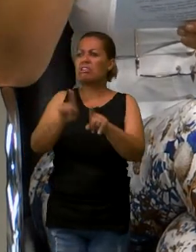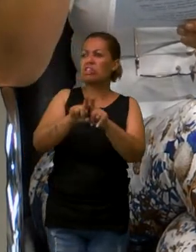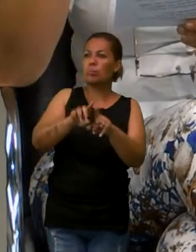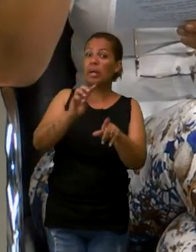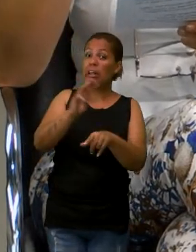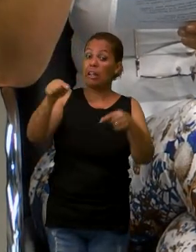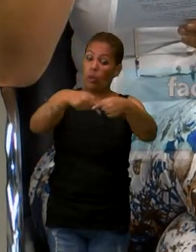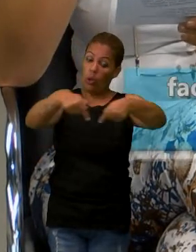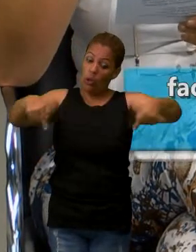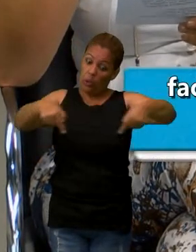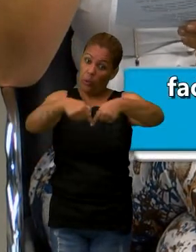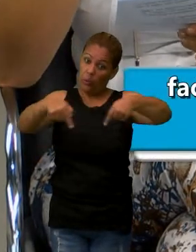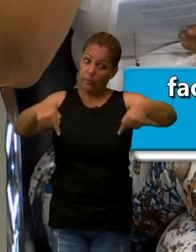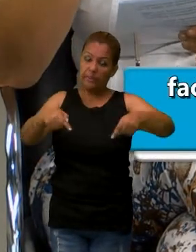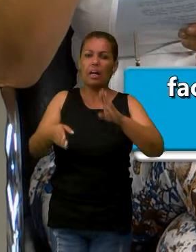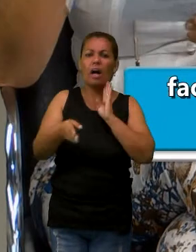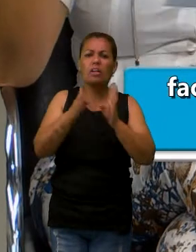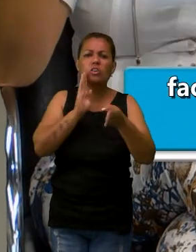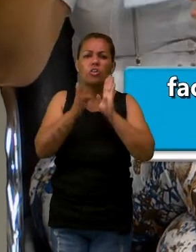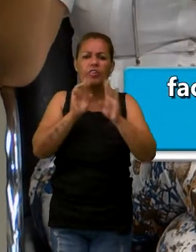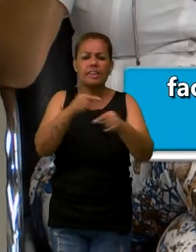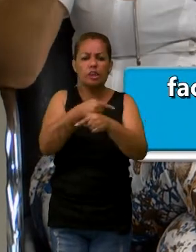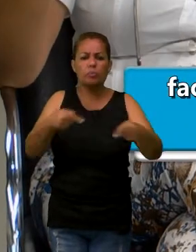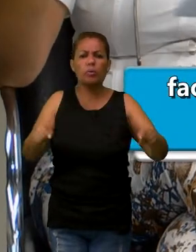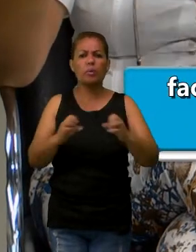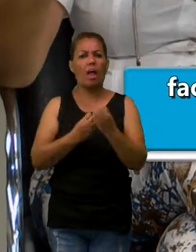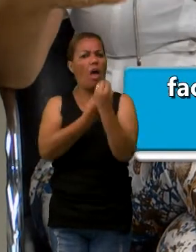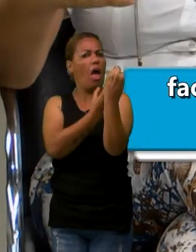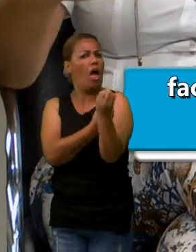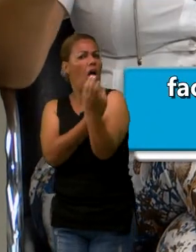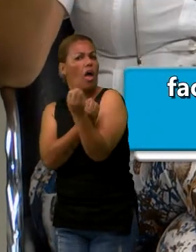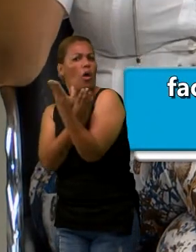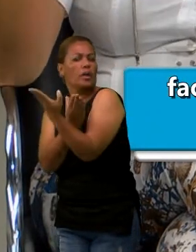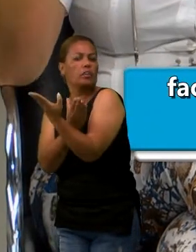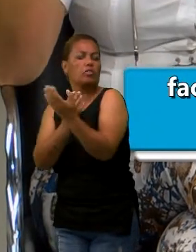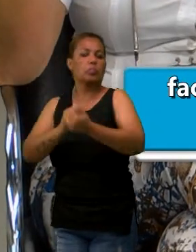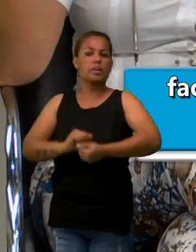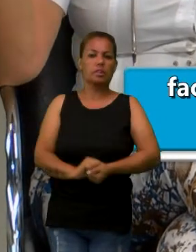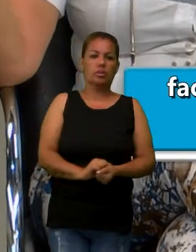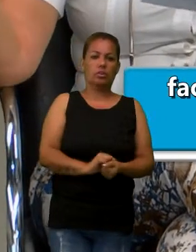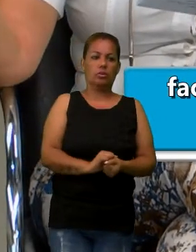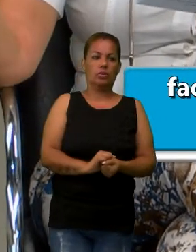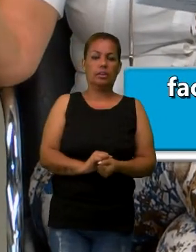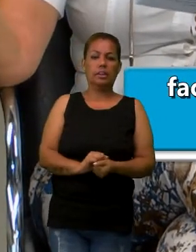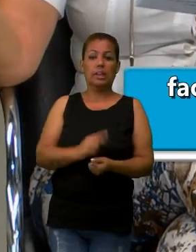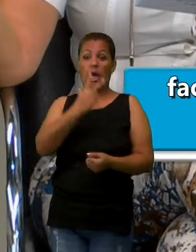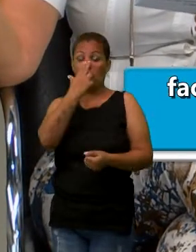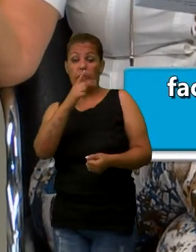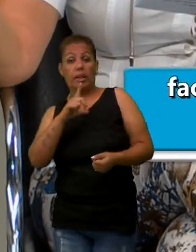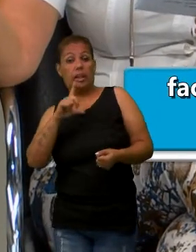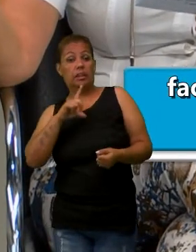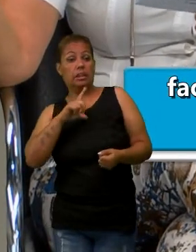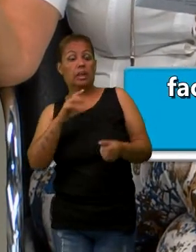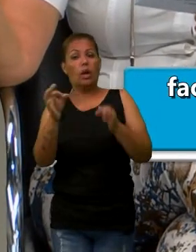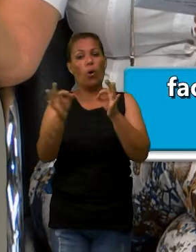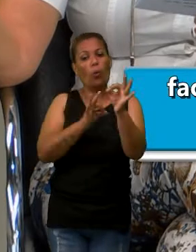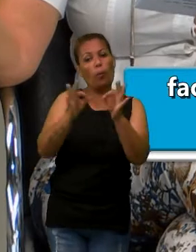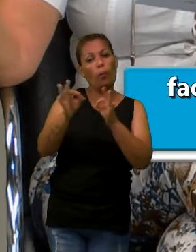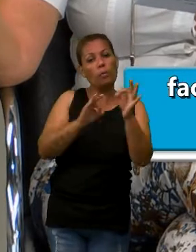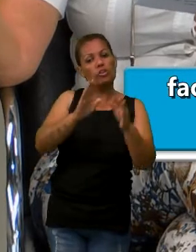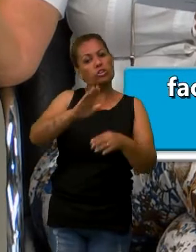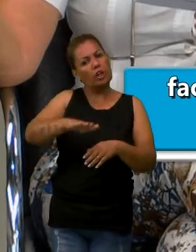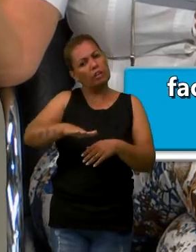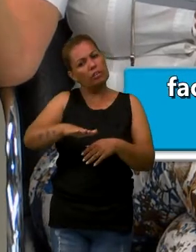site pra vocês o facebook para ter mais informações sobre isso é parece que tem até um projeto com crianças